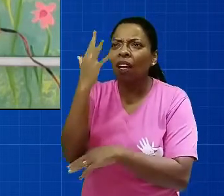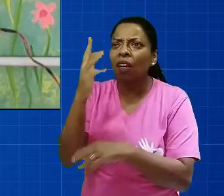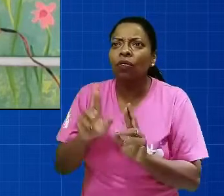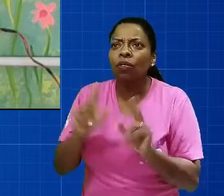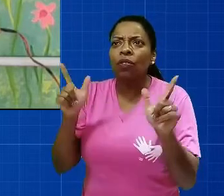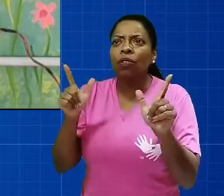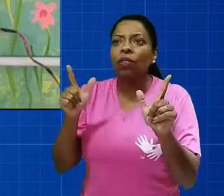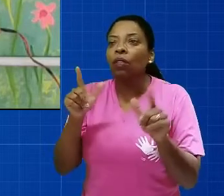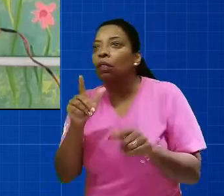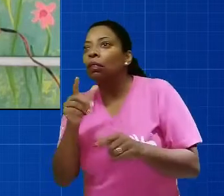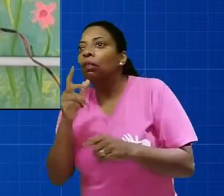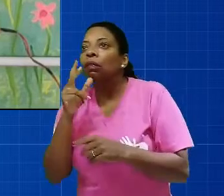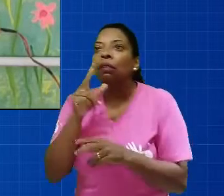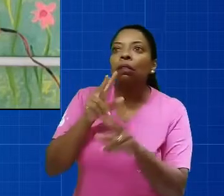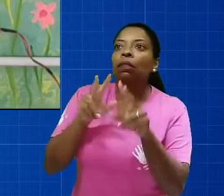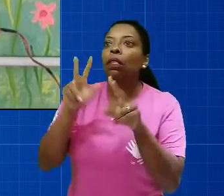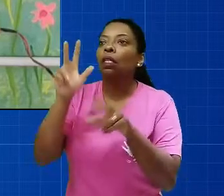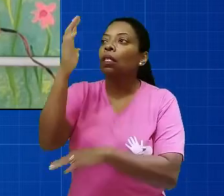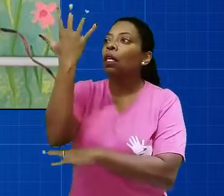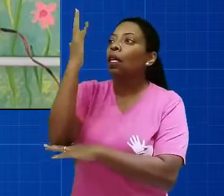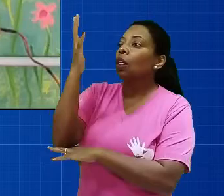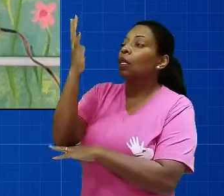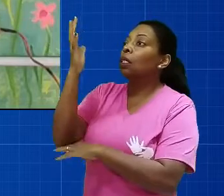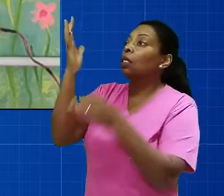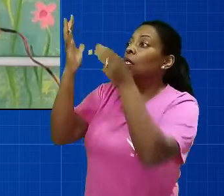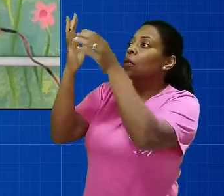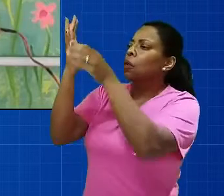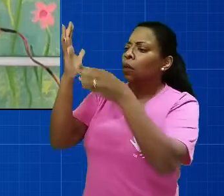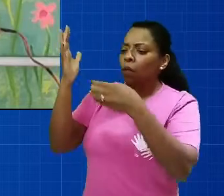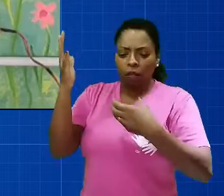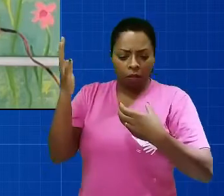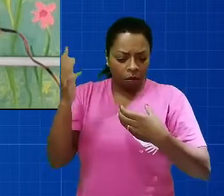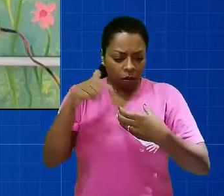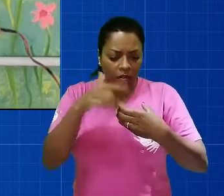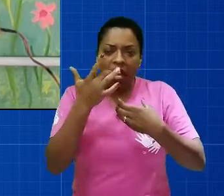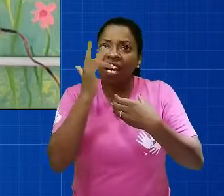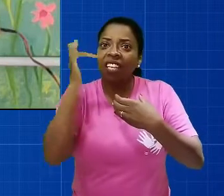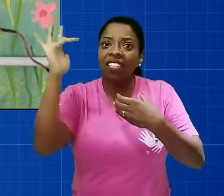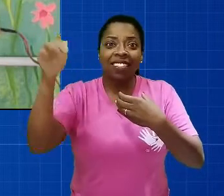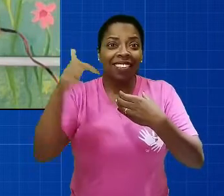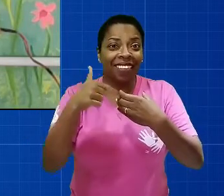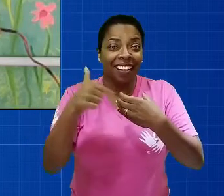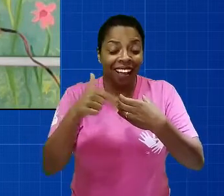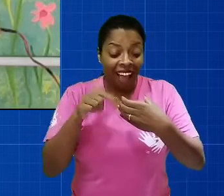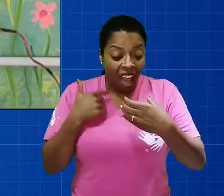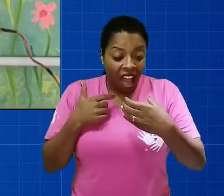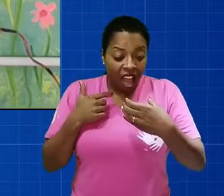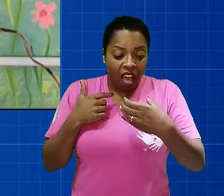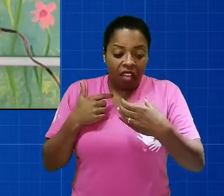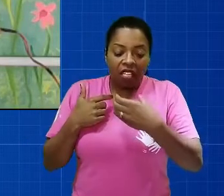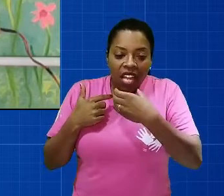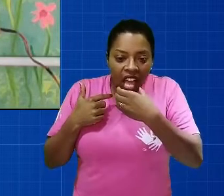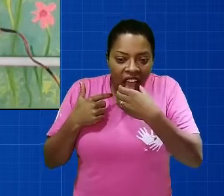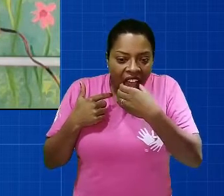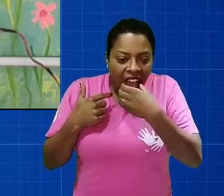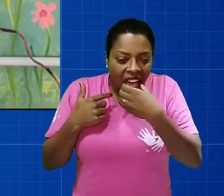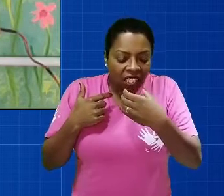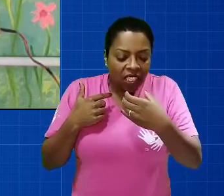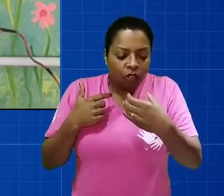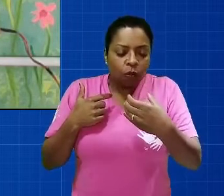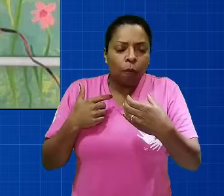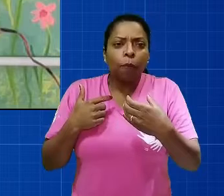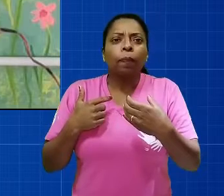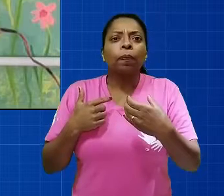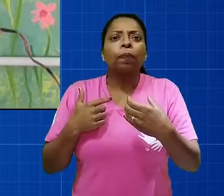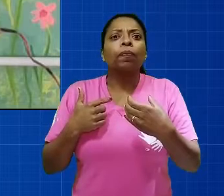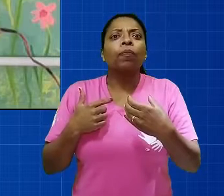de maçãs douradas. Então, ele estendeu a mão em uma das maçãs. A irmã estendeu a mão em uma das